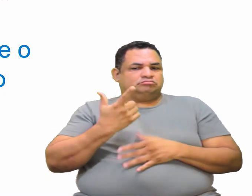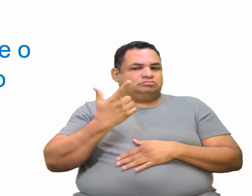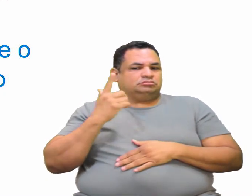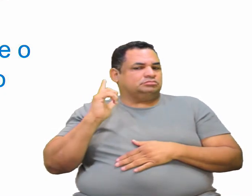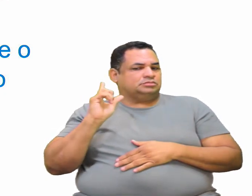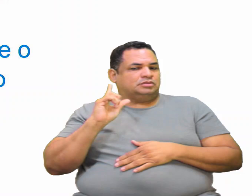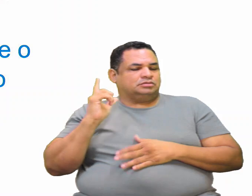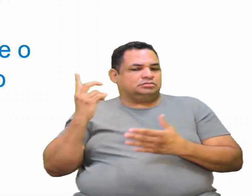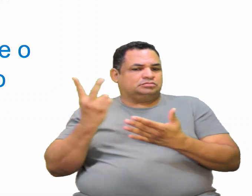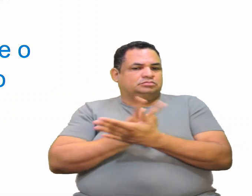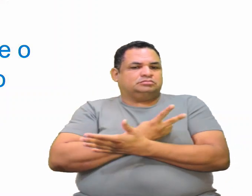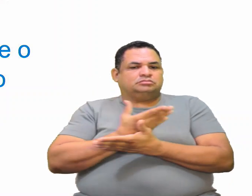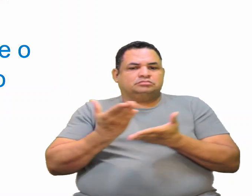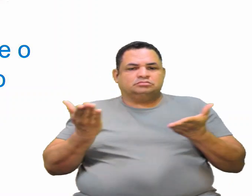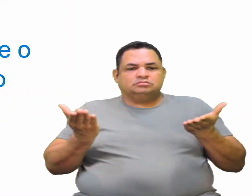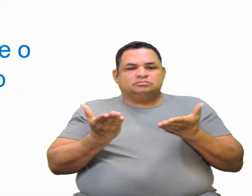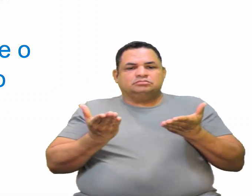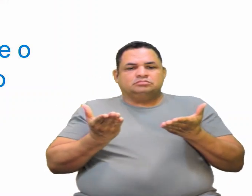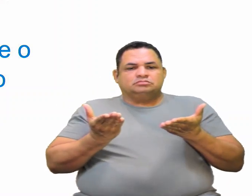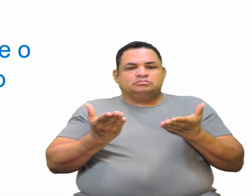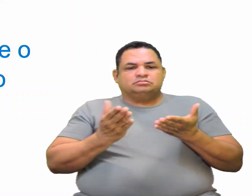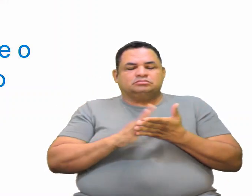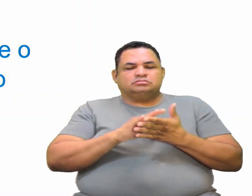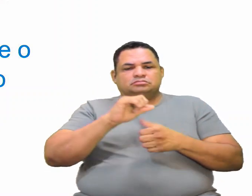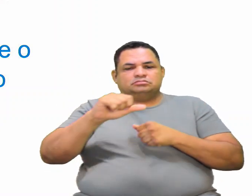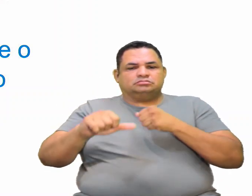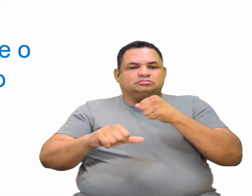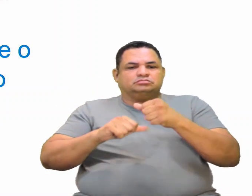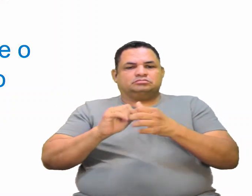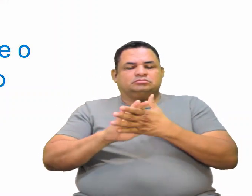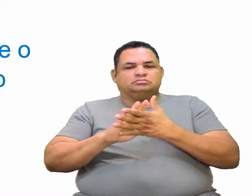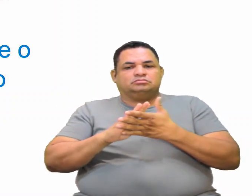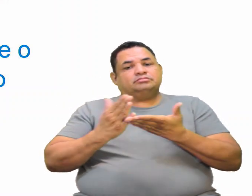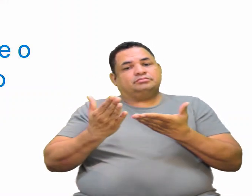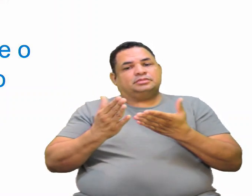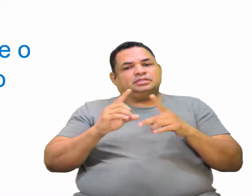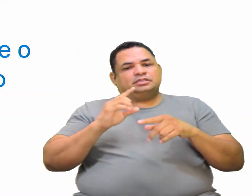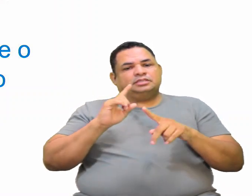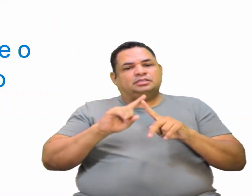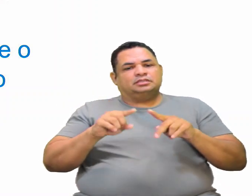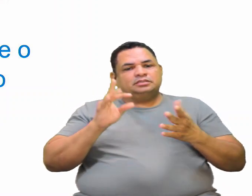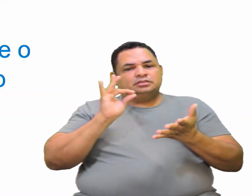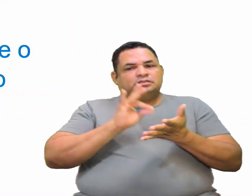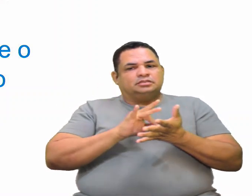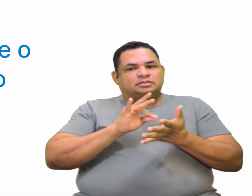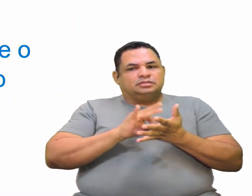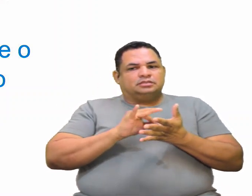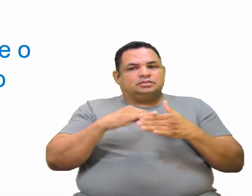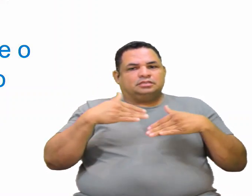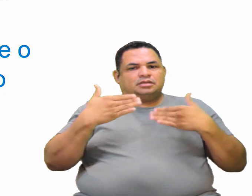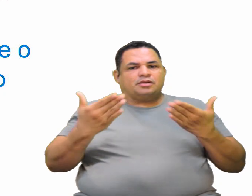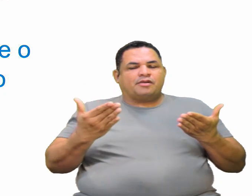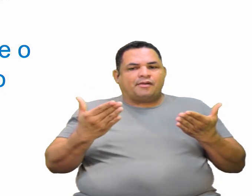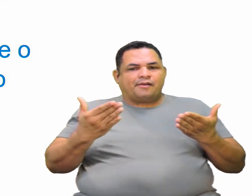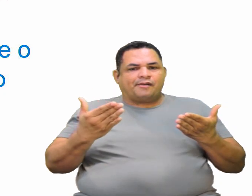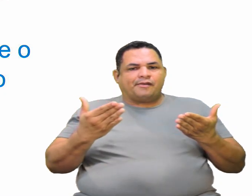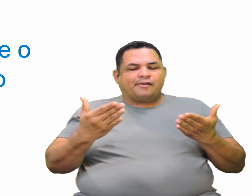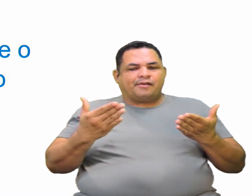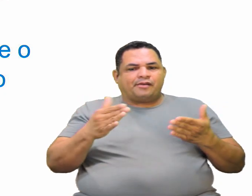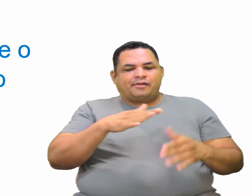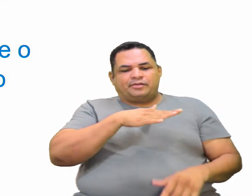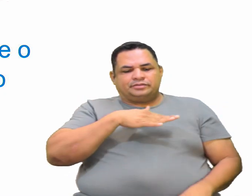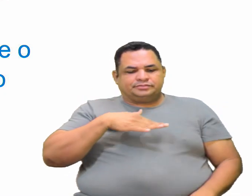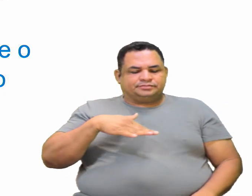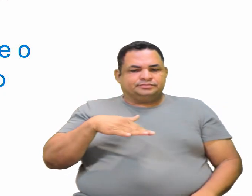aconteceria do jeito que estão, né? Então a mutação não é uma coisa ruim. Agora, lógico, quando a gente fala de mutação a nível ser humano,